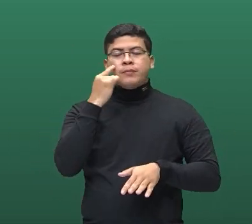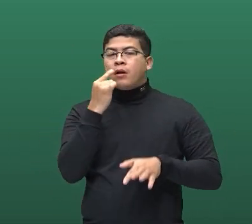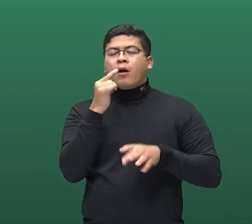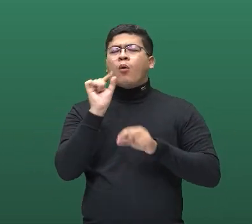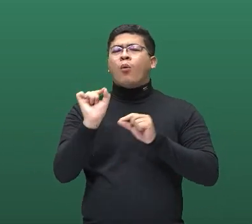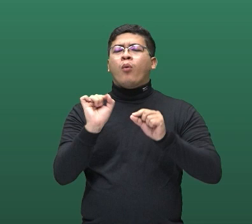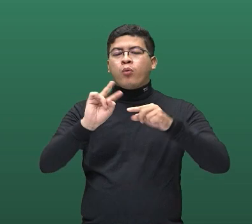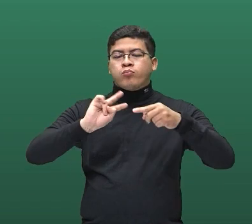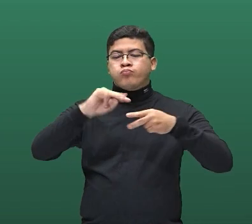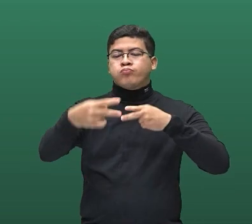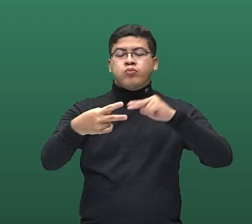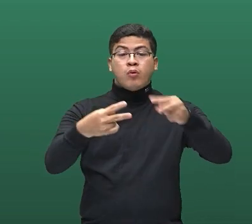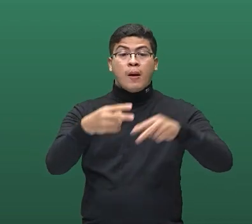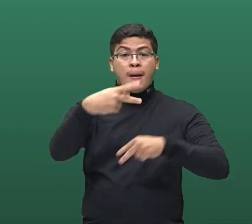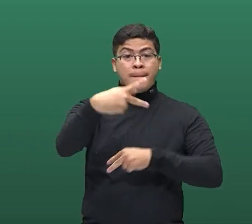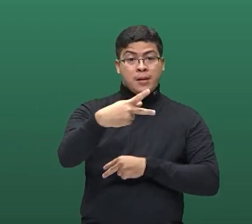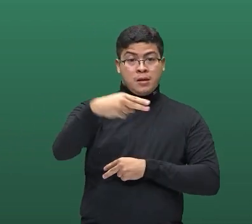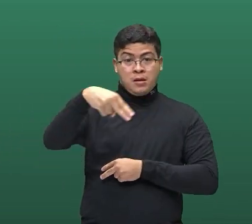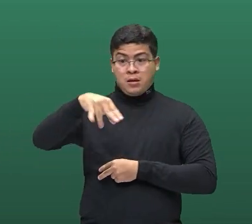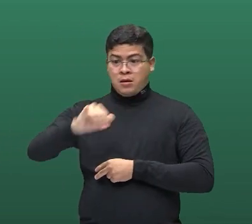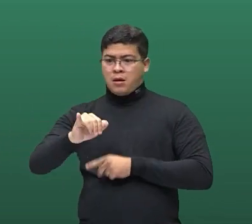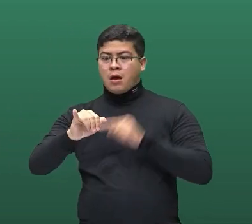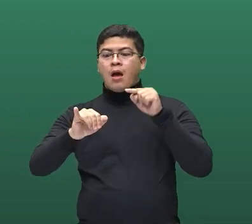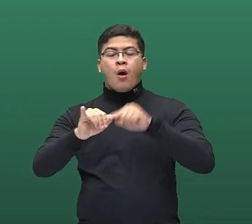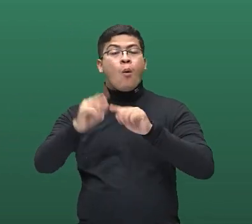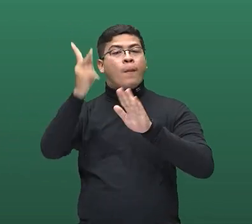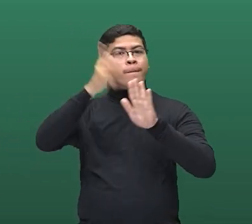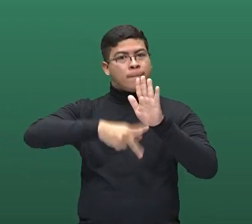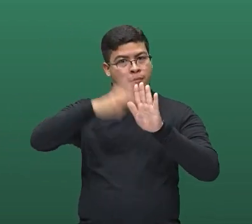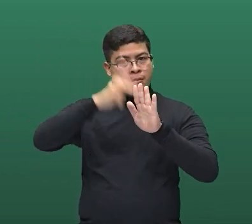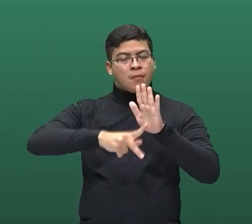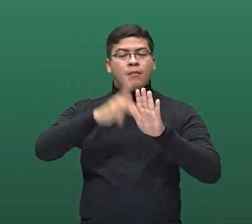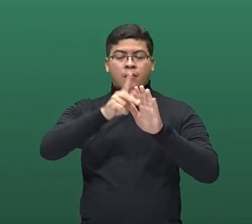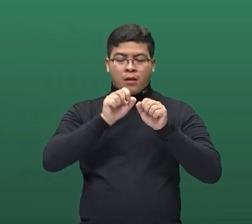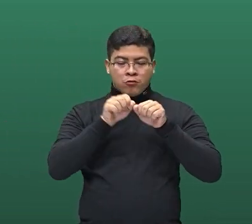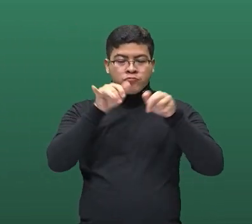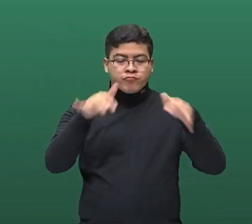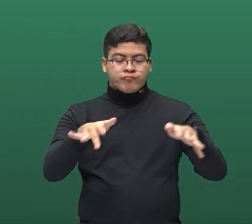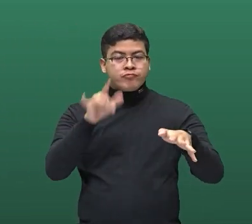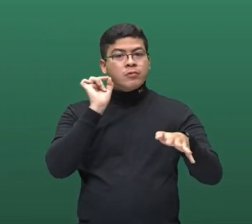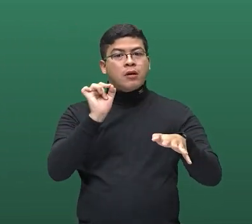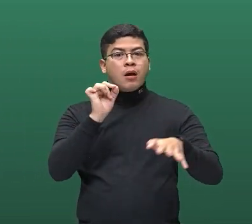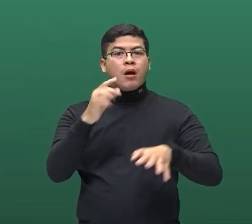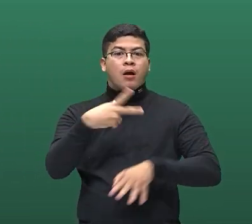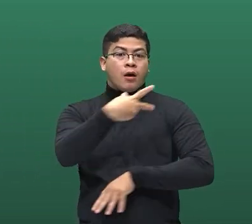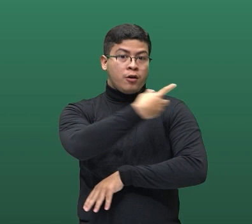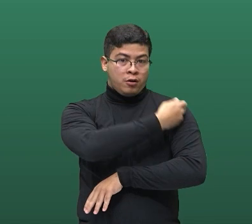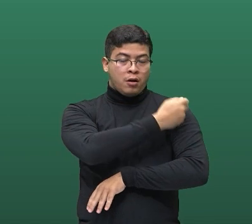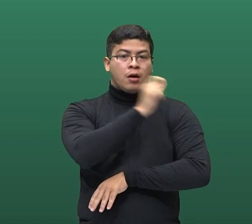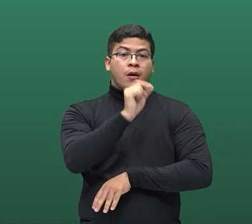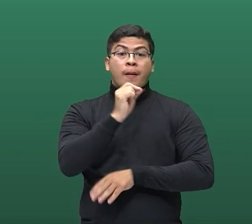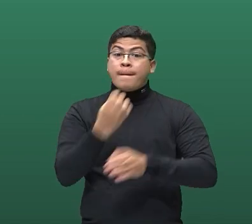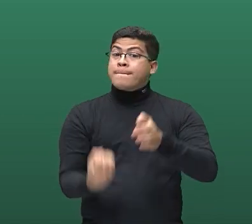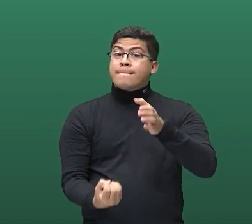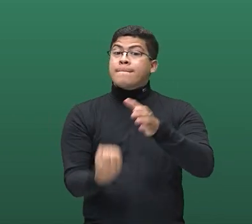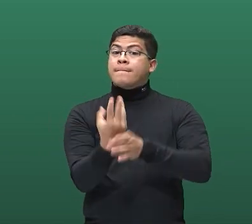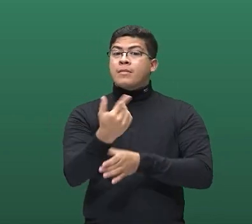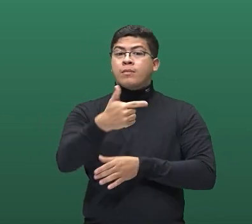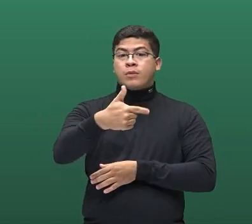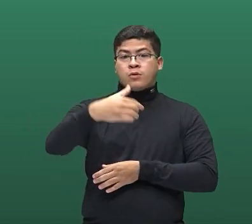reflexo do PNI, o primeiro calendário básico de vacinação surgiu em 1977.